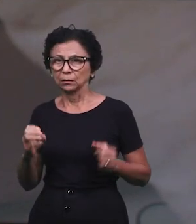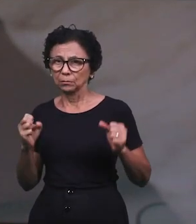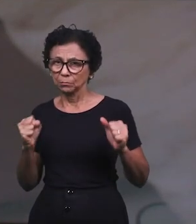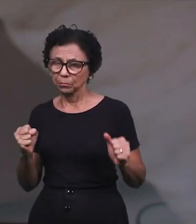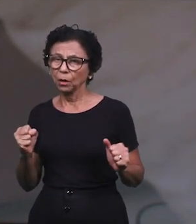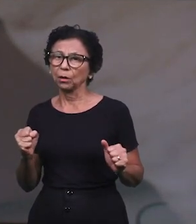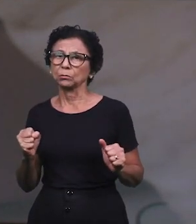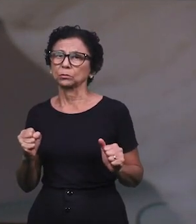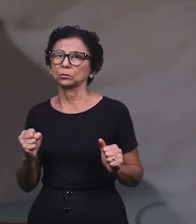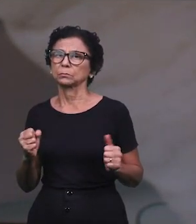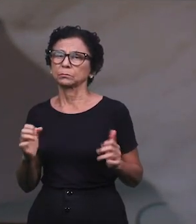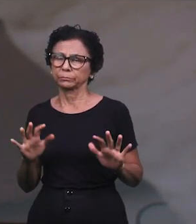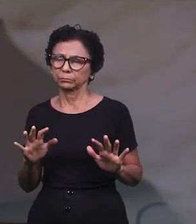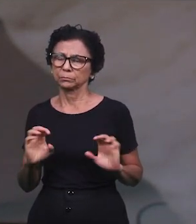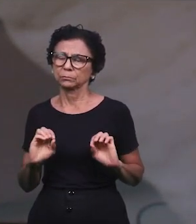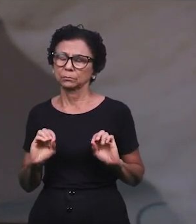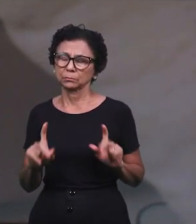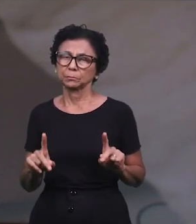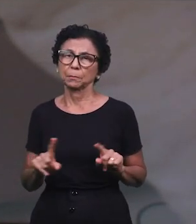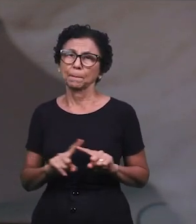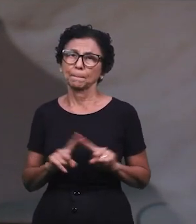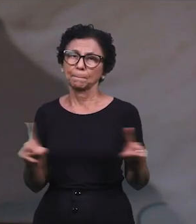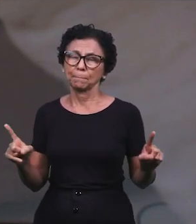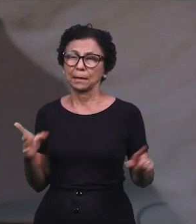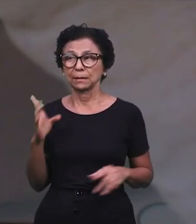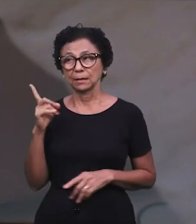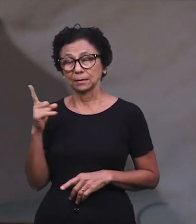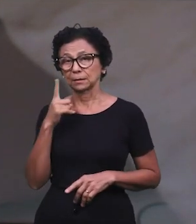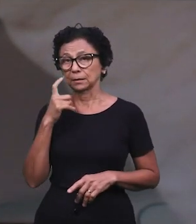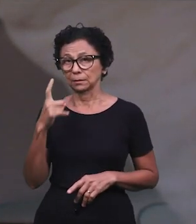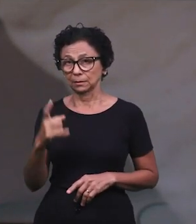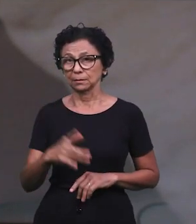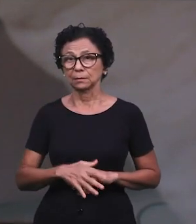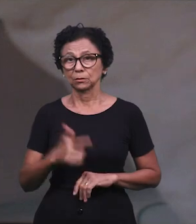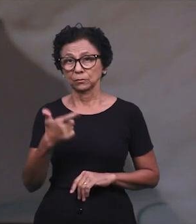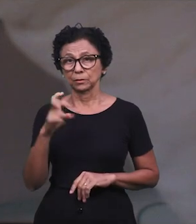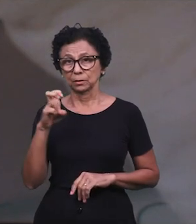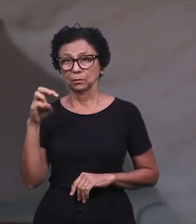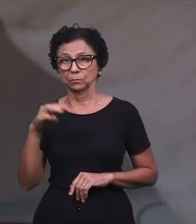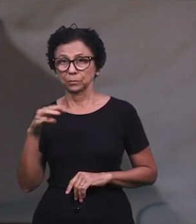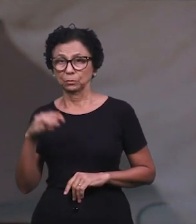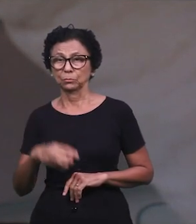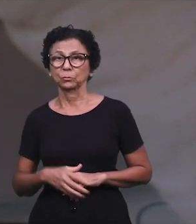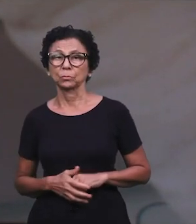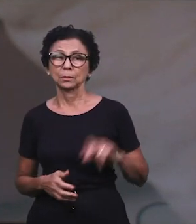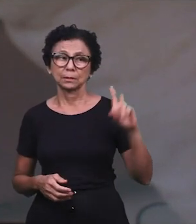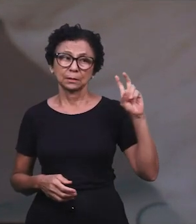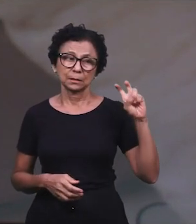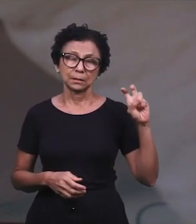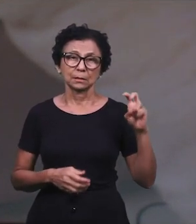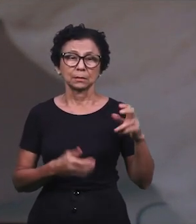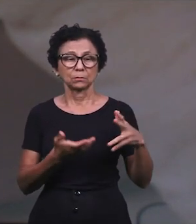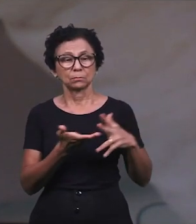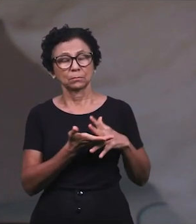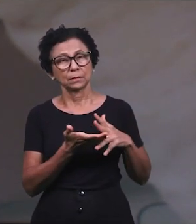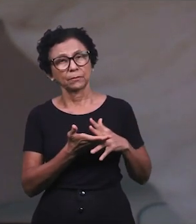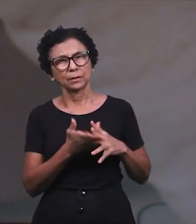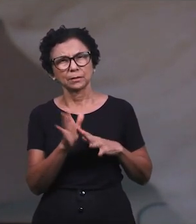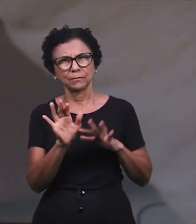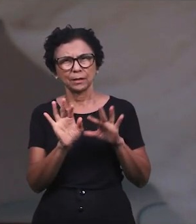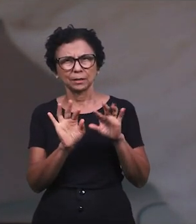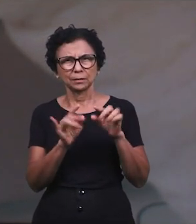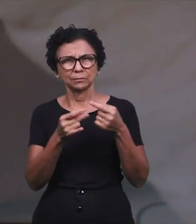se adaptar à sua realidade, mas essa técnica aqui é bastante interessante, né? Você pode ajustar de acordo com a